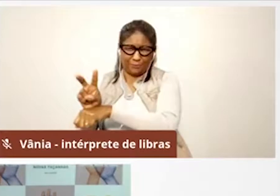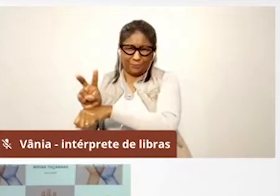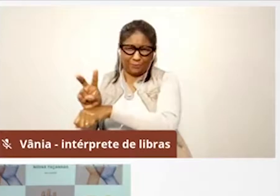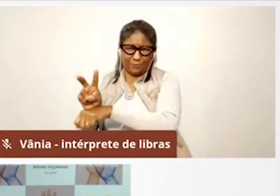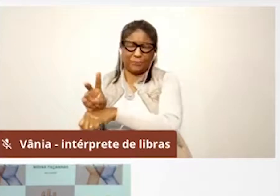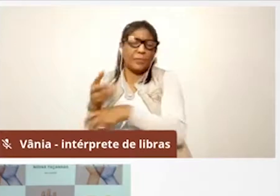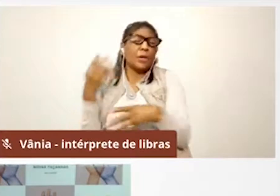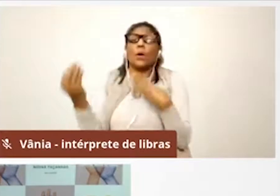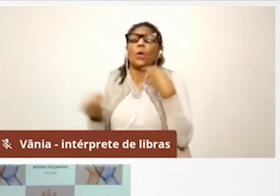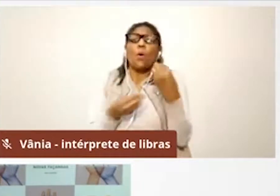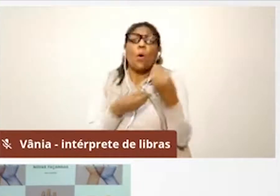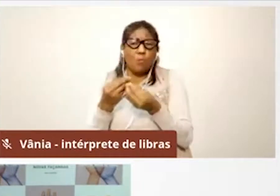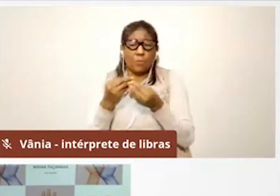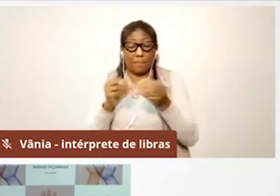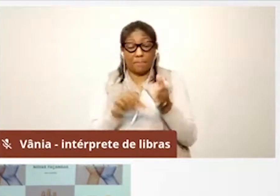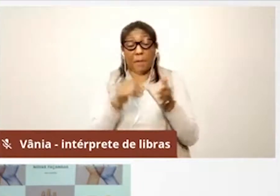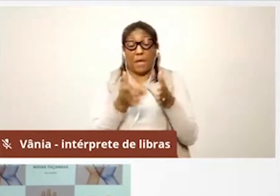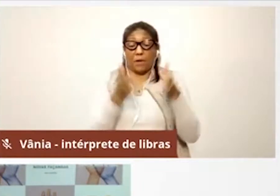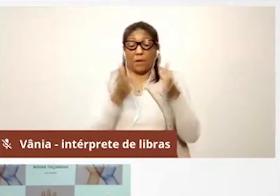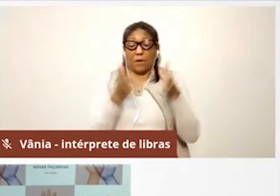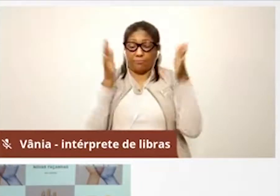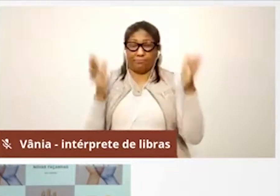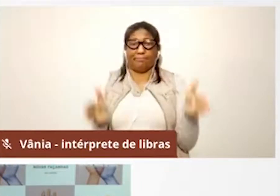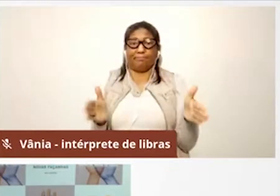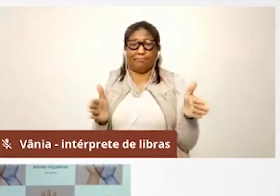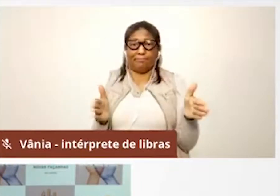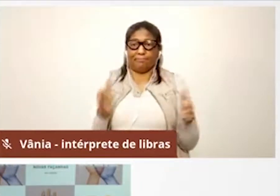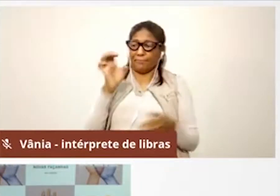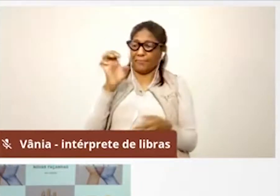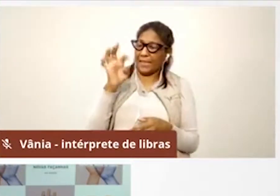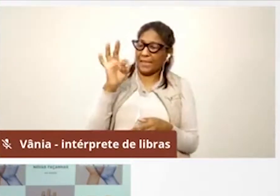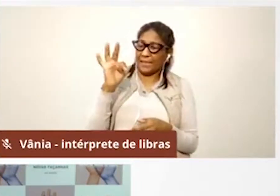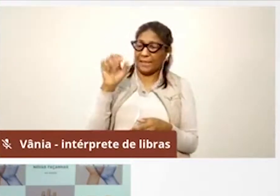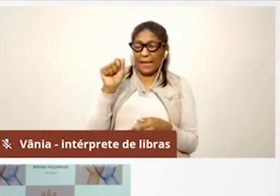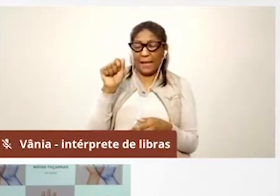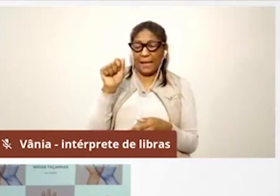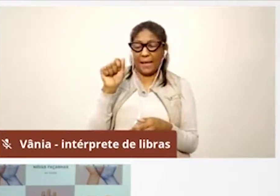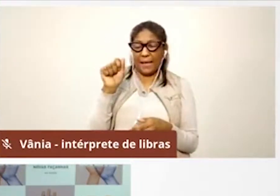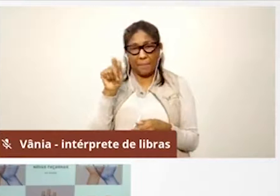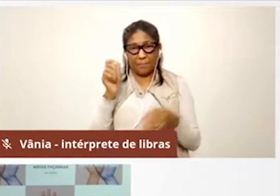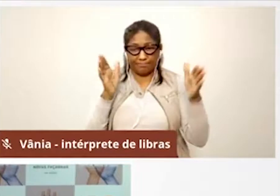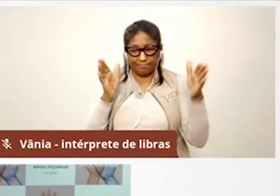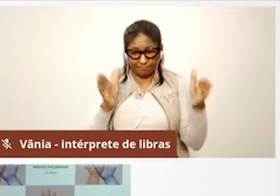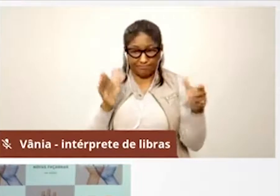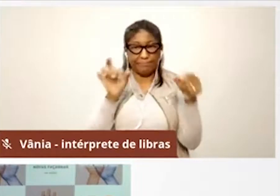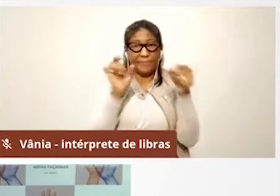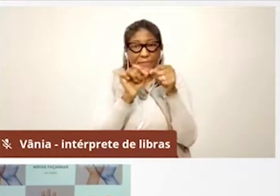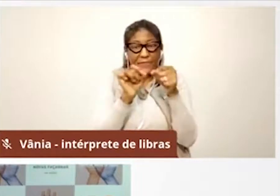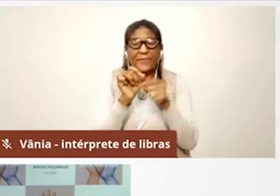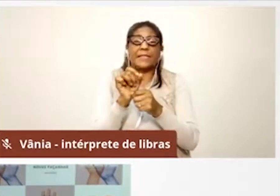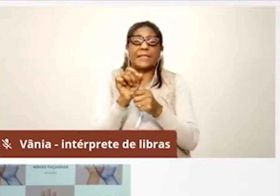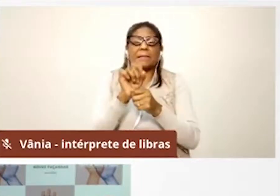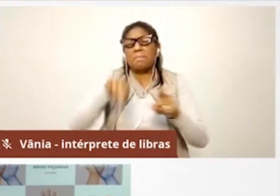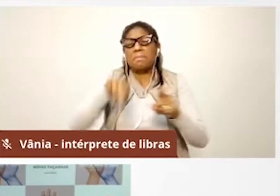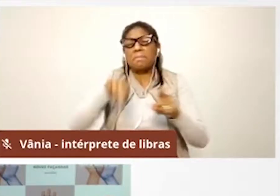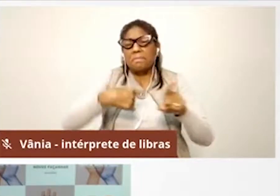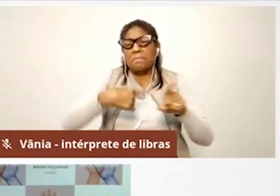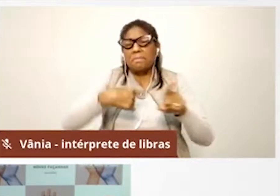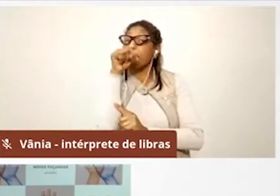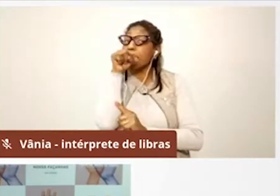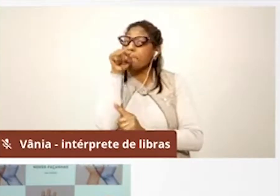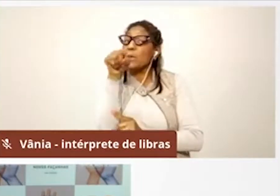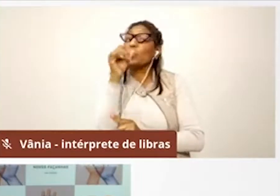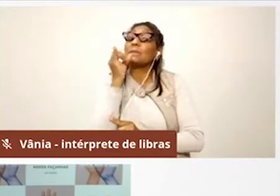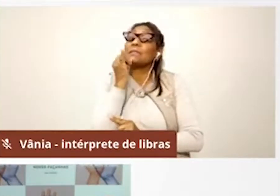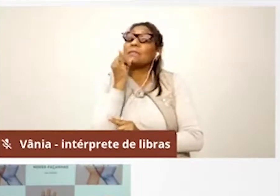nós vamos disponibilizar na realização de mais 1.000 testes no próprio LACEN, porque